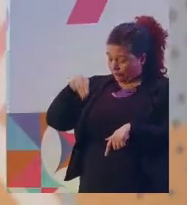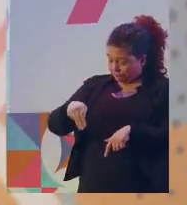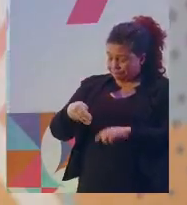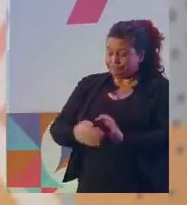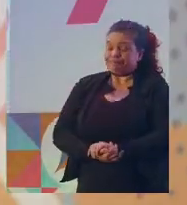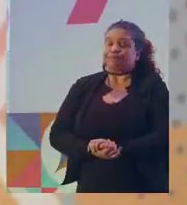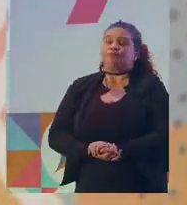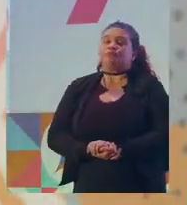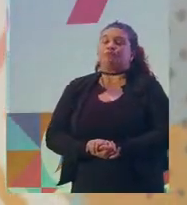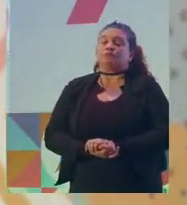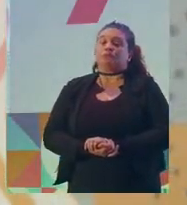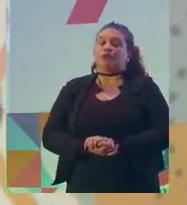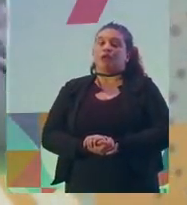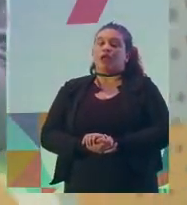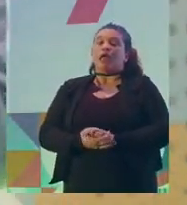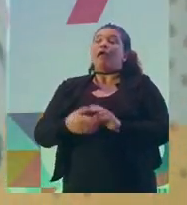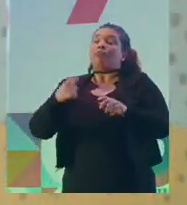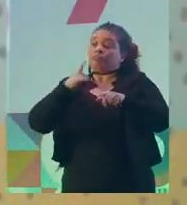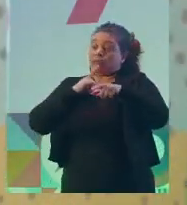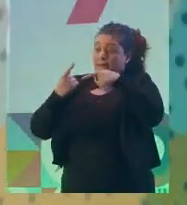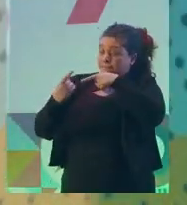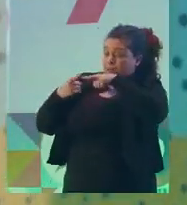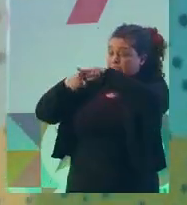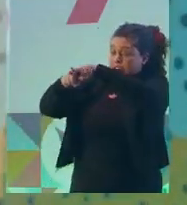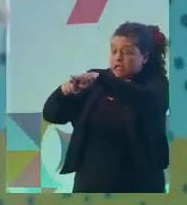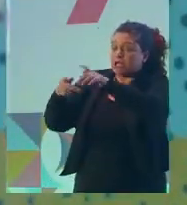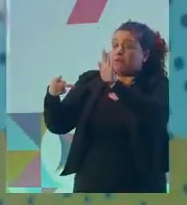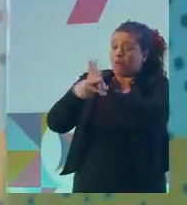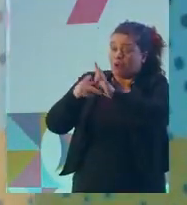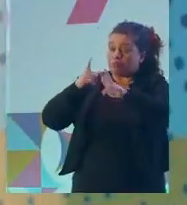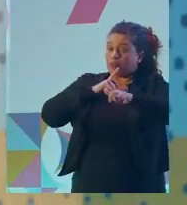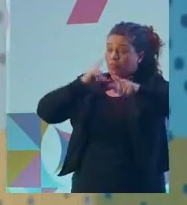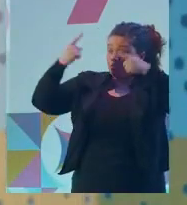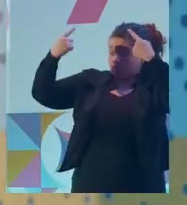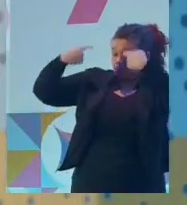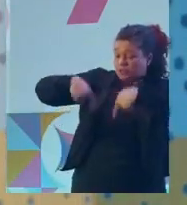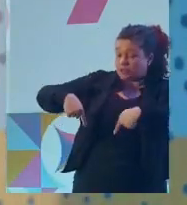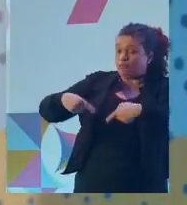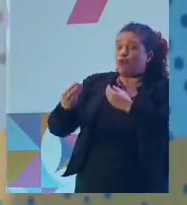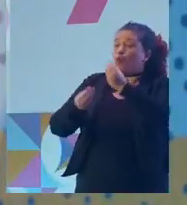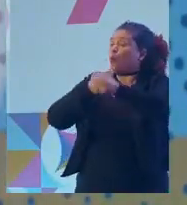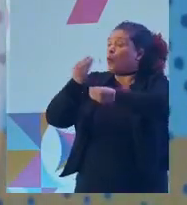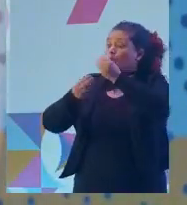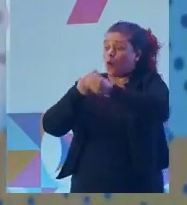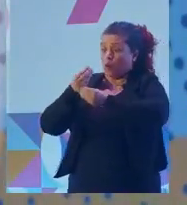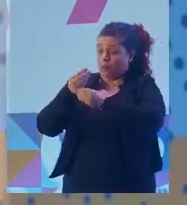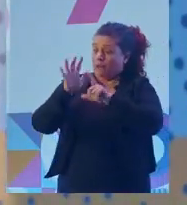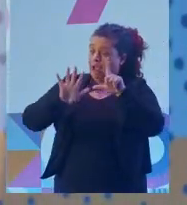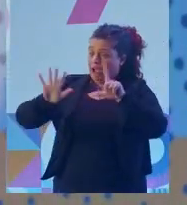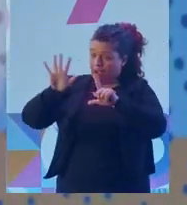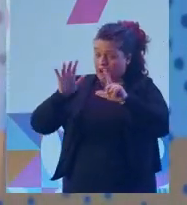a ThoughtWorks é nosso parceiro nesse desafio de transformação digital que nós estamos passando na empresa.